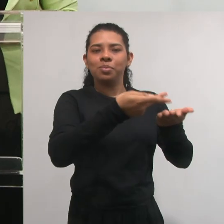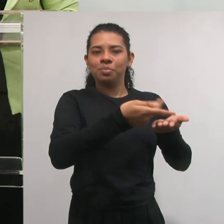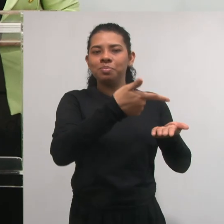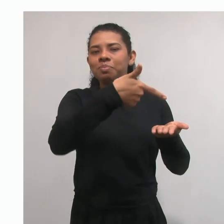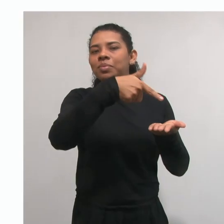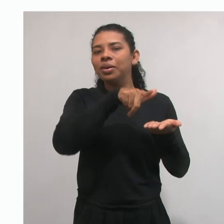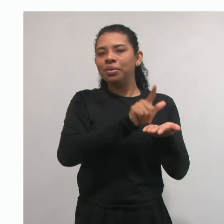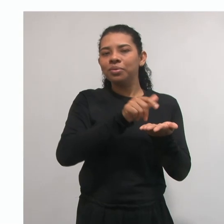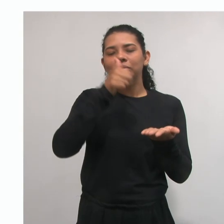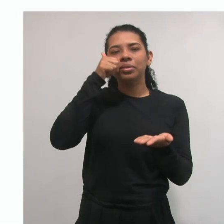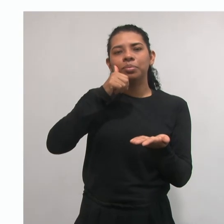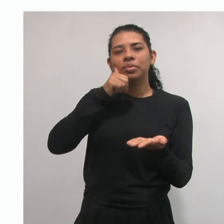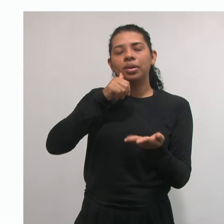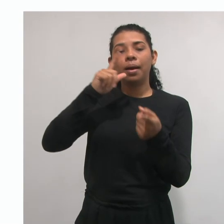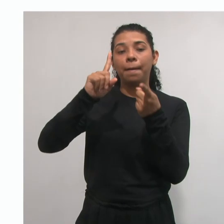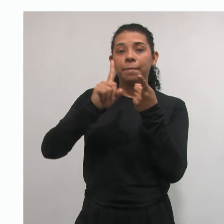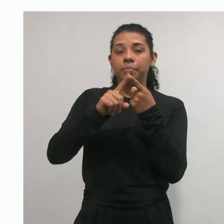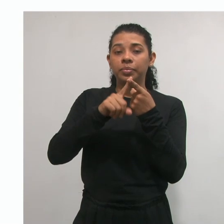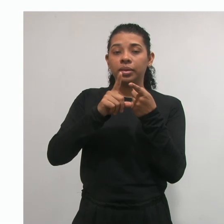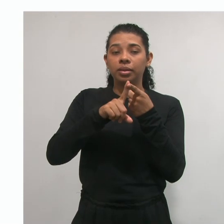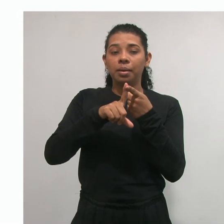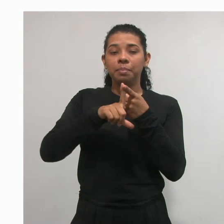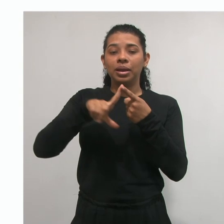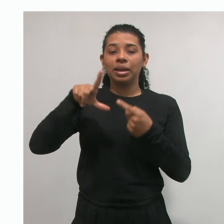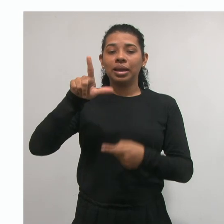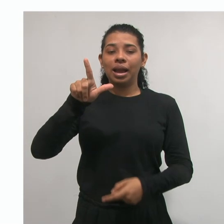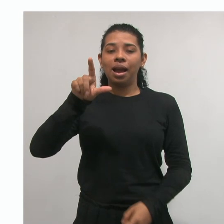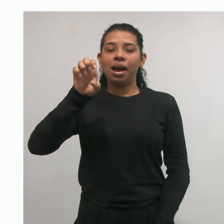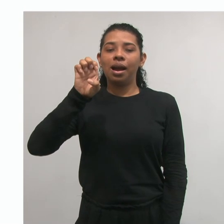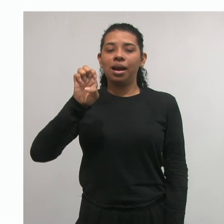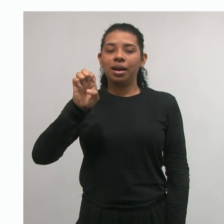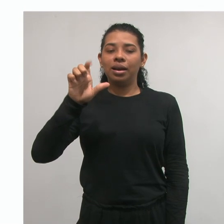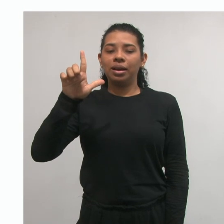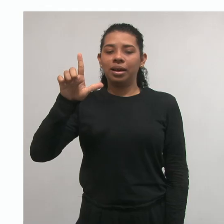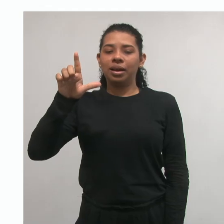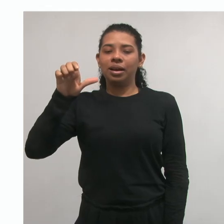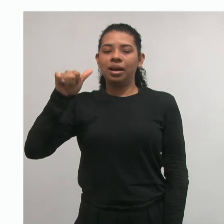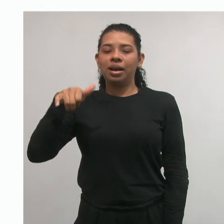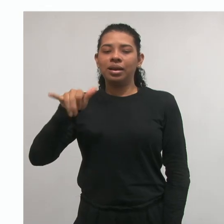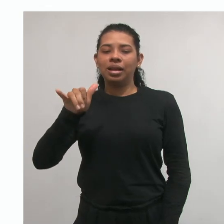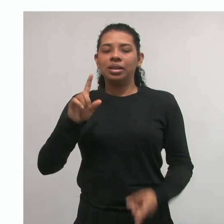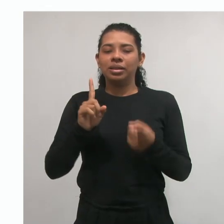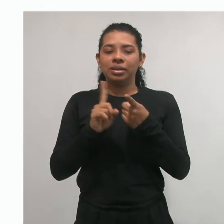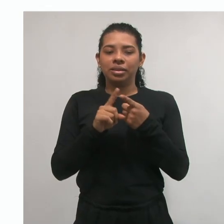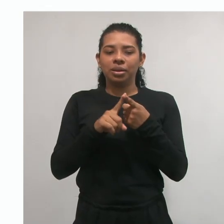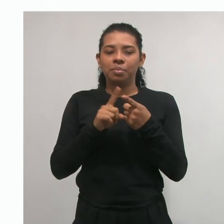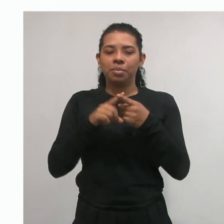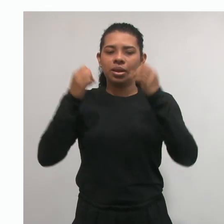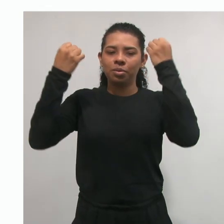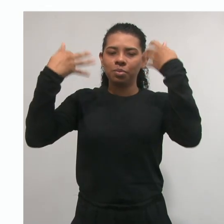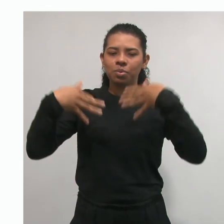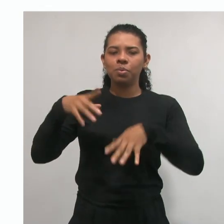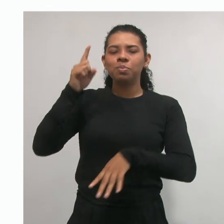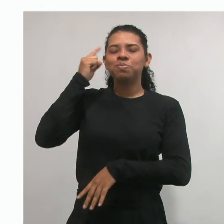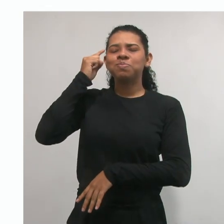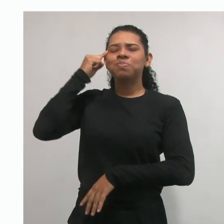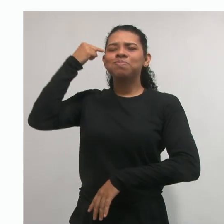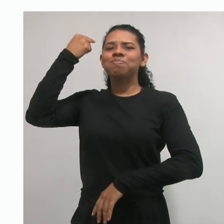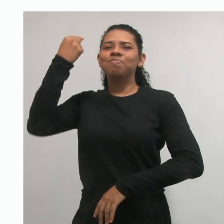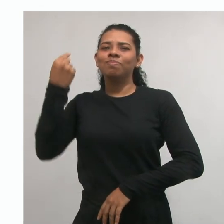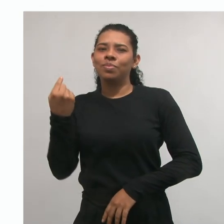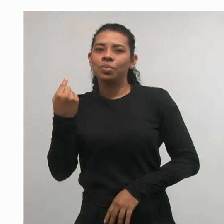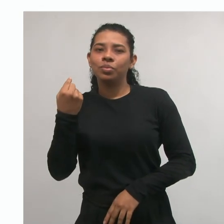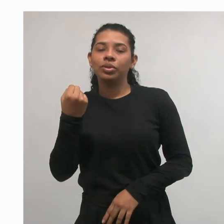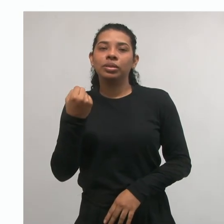mulher. Também a Lélia Gonzalez também refletiu sobre a ausência de mulheres negras